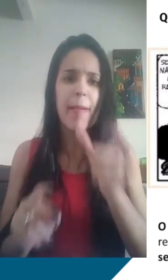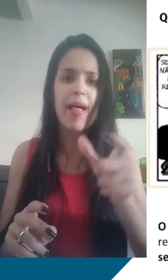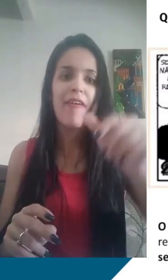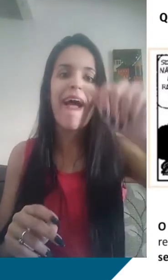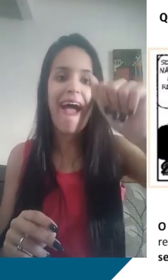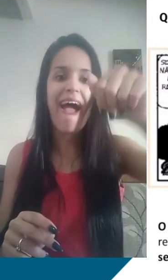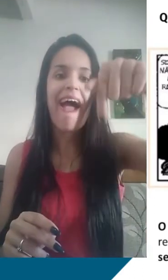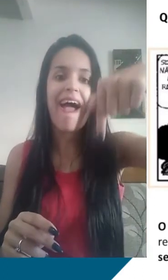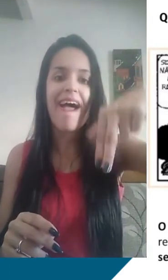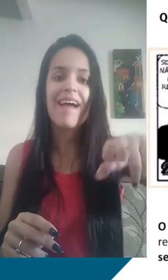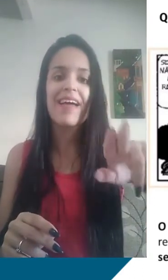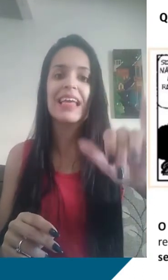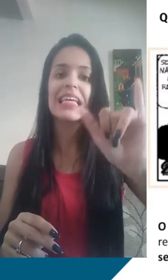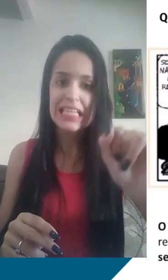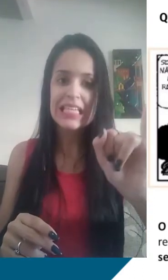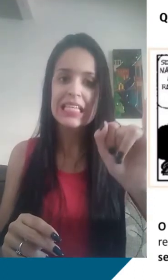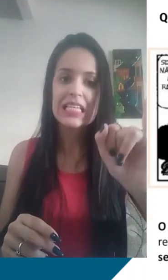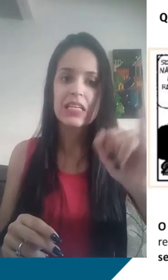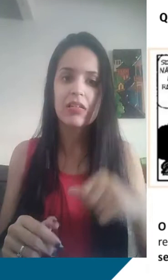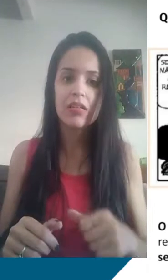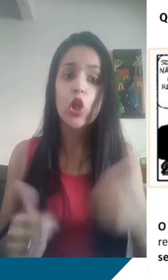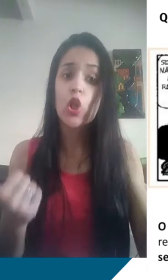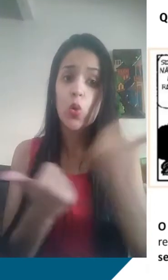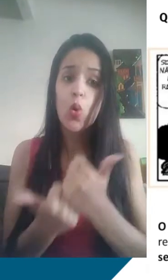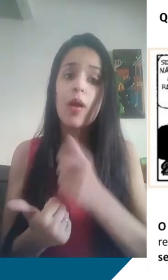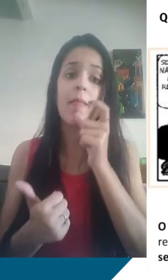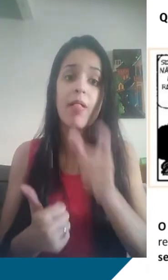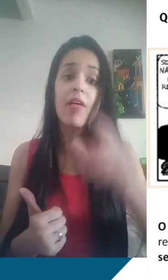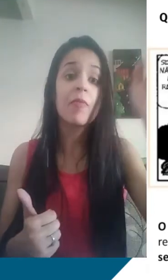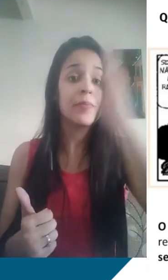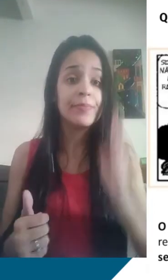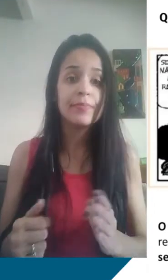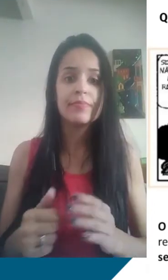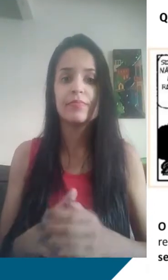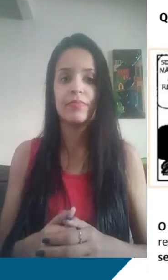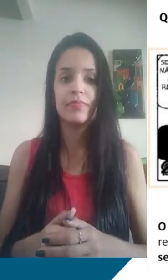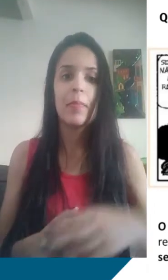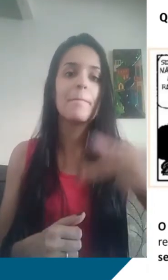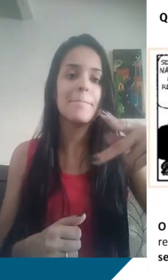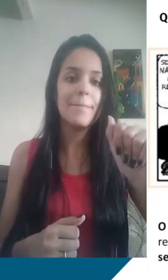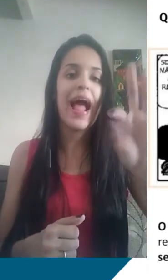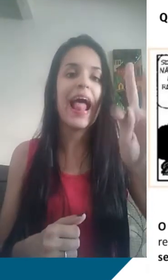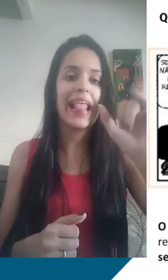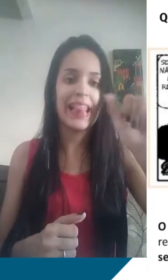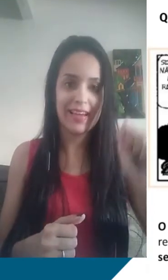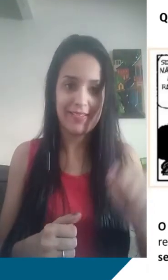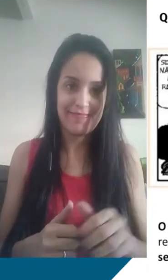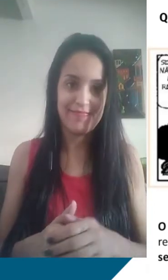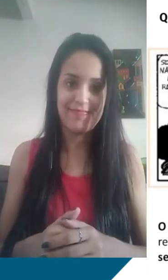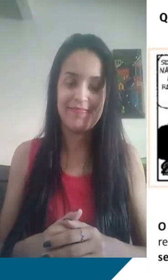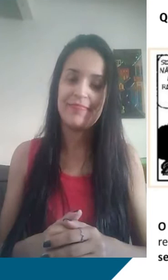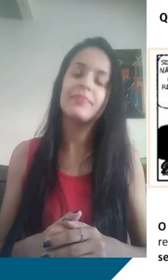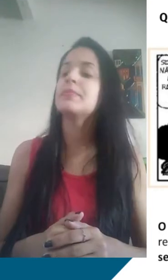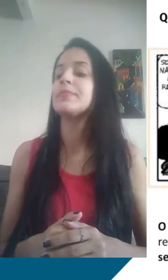sintagma nossa pátria, evitando a repetição desta expressão. Em relação às alternativas